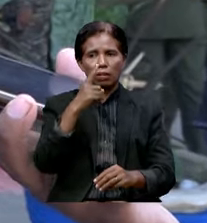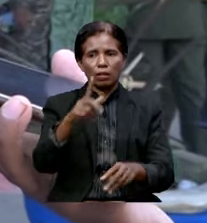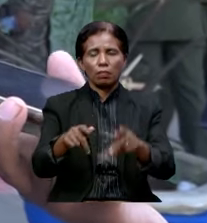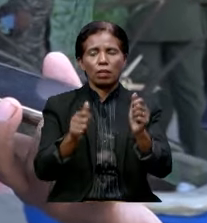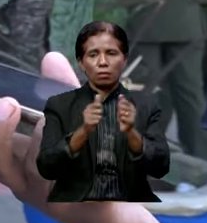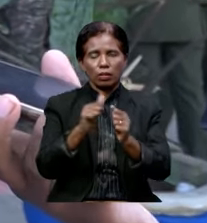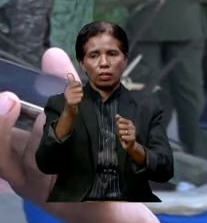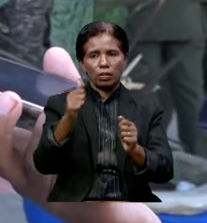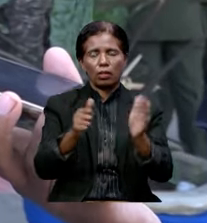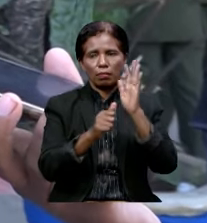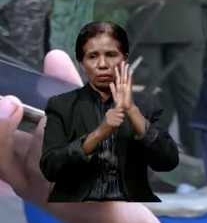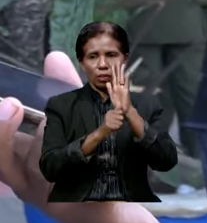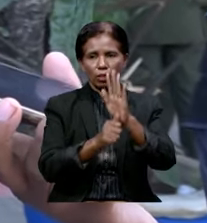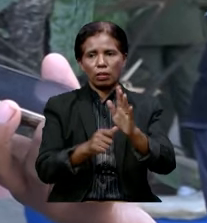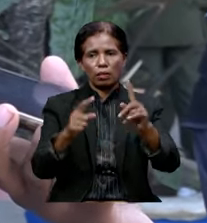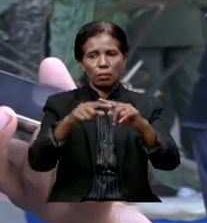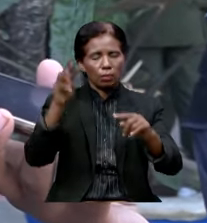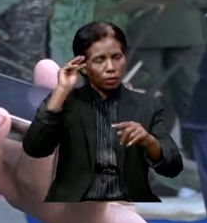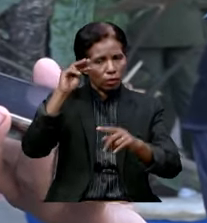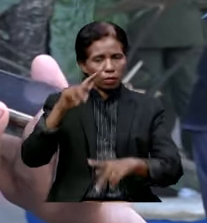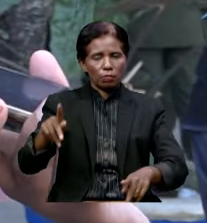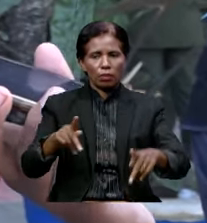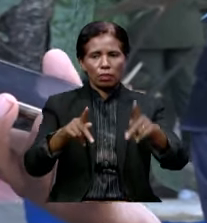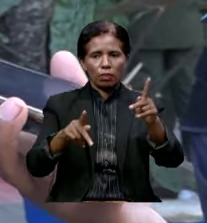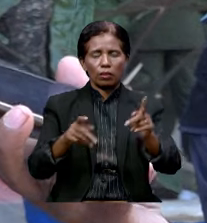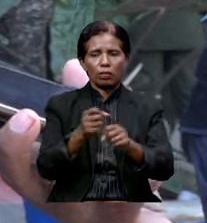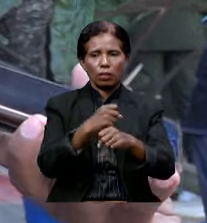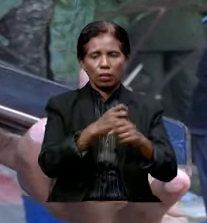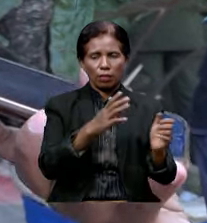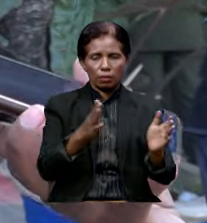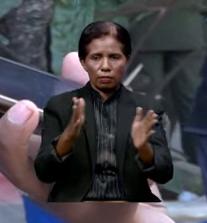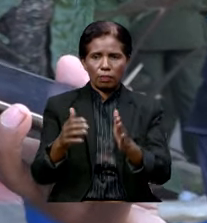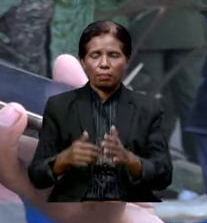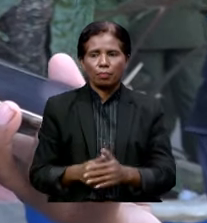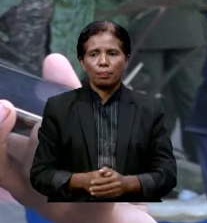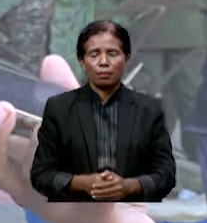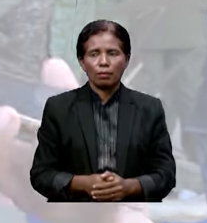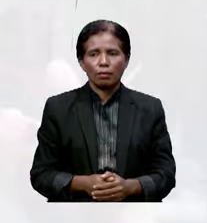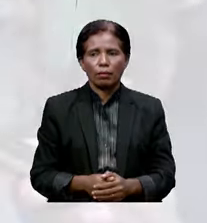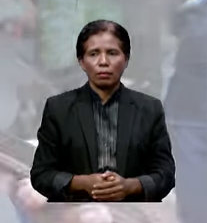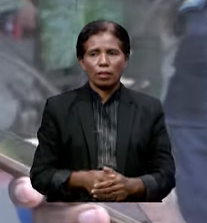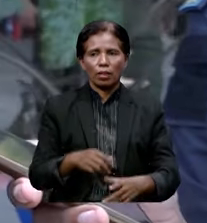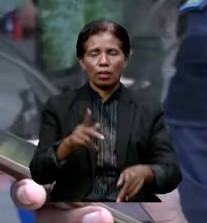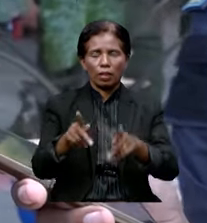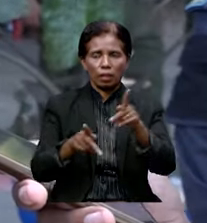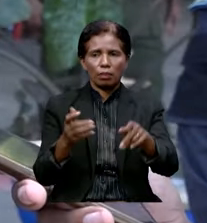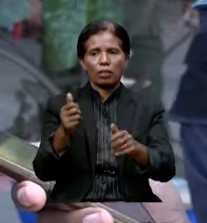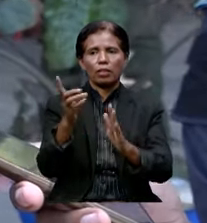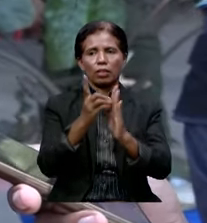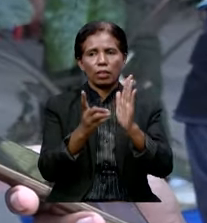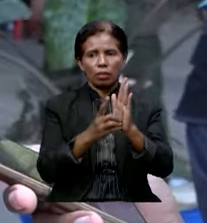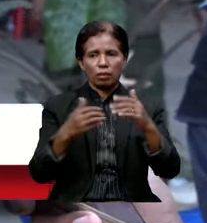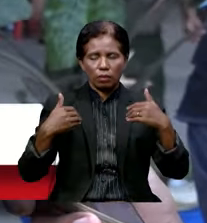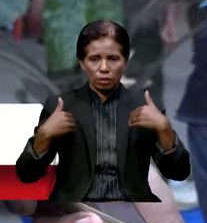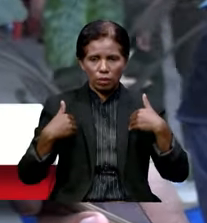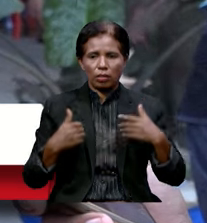Insanurune, apresenta ona para o Ministério Público, Rodihalo, processo. Suspeito hirak, né? Tu ir, dados na mesma guerra, mais ou